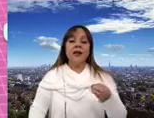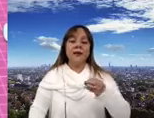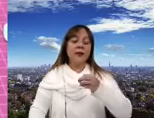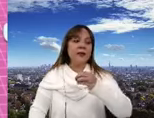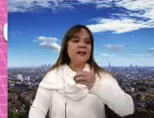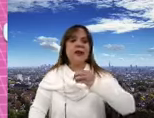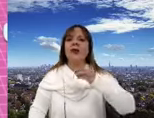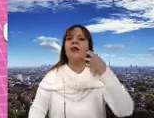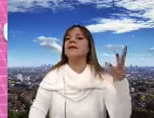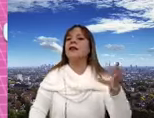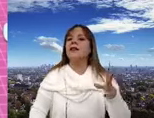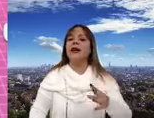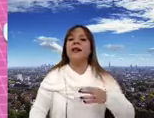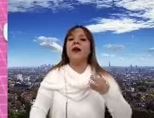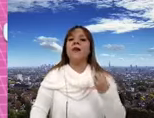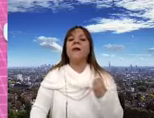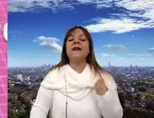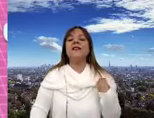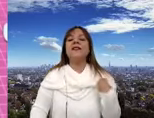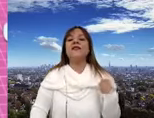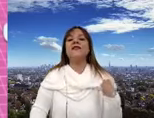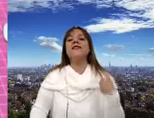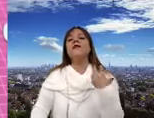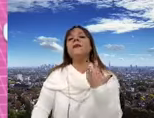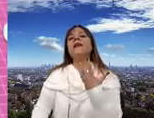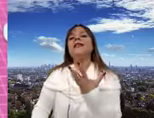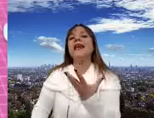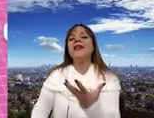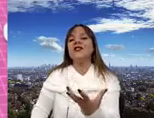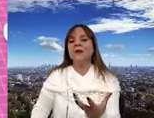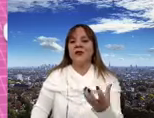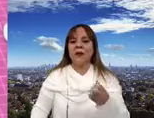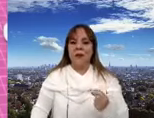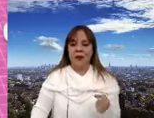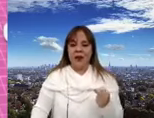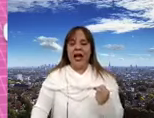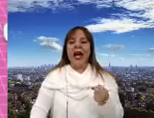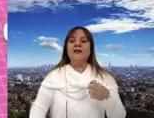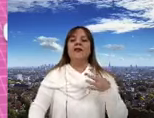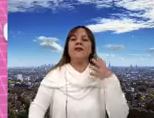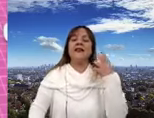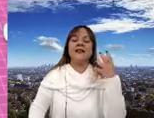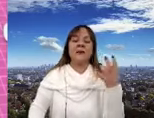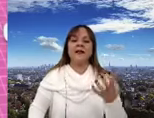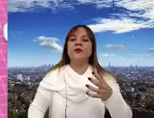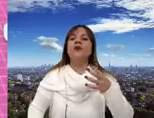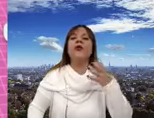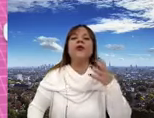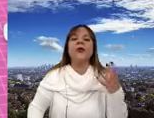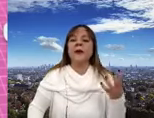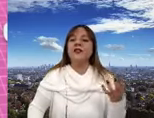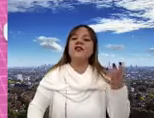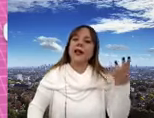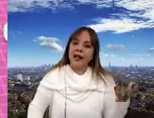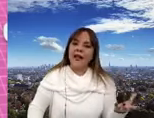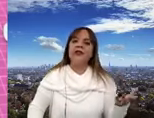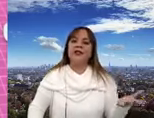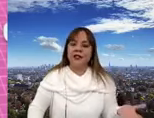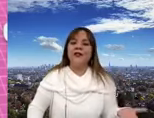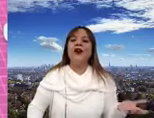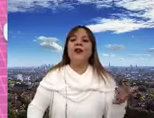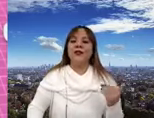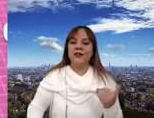ser coração, nada. Uma peça que você vai fazer de presente para o seu amor. Aí você faz essa peça com todo capricho, é claro que usando